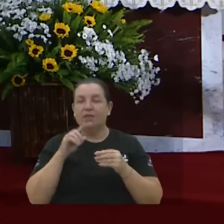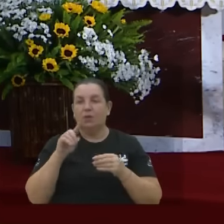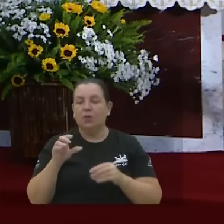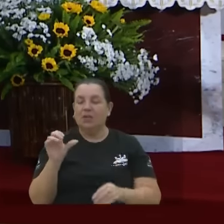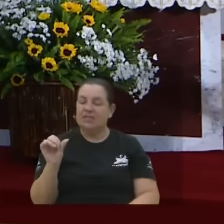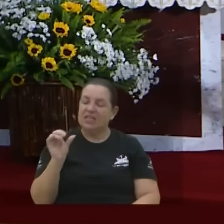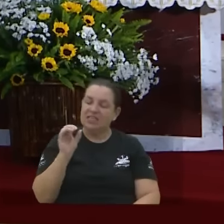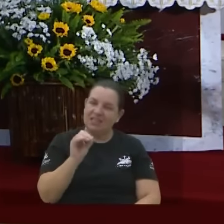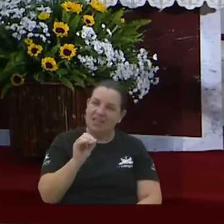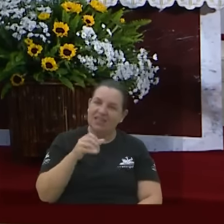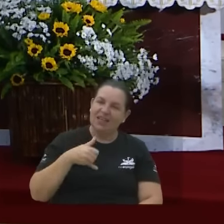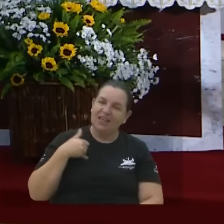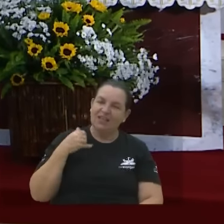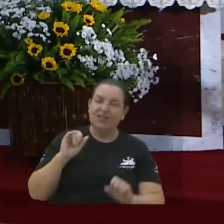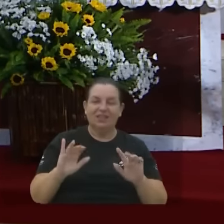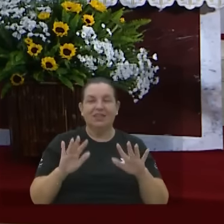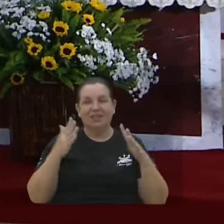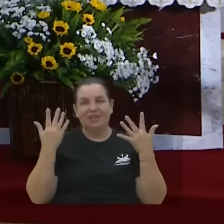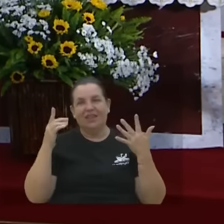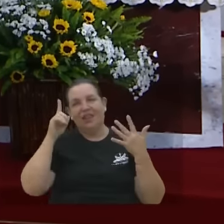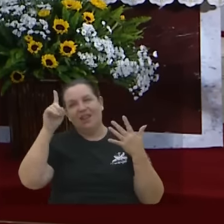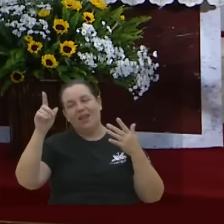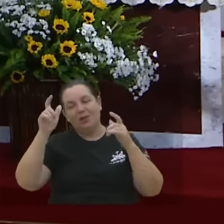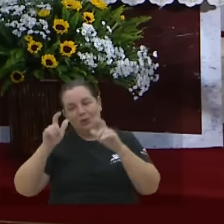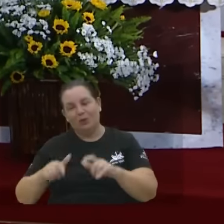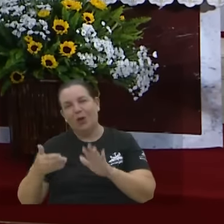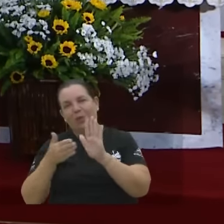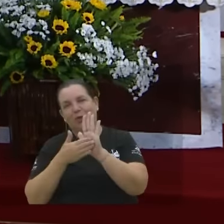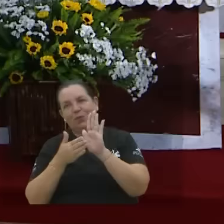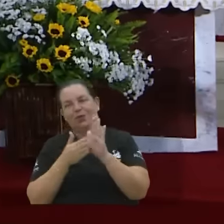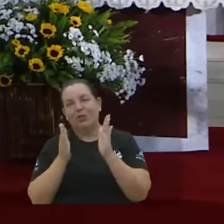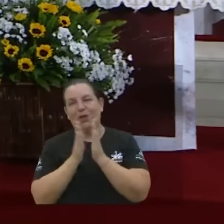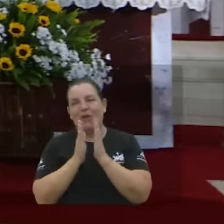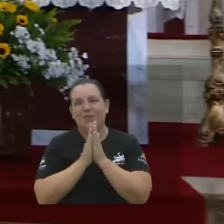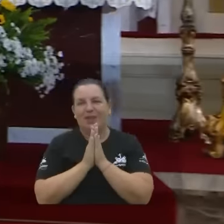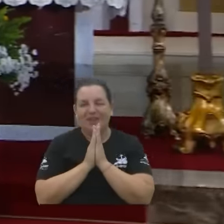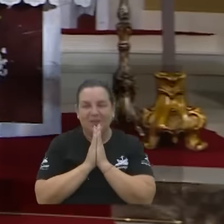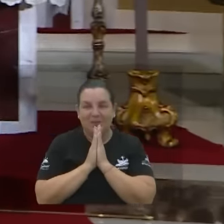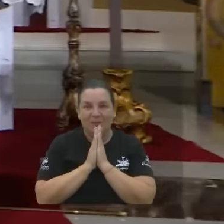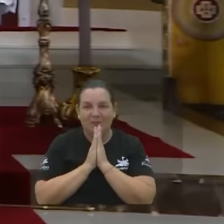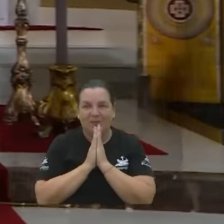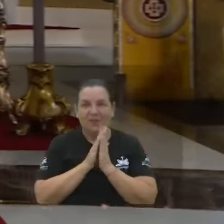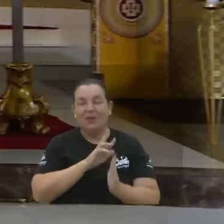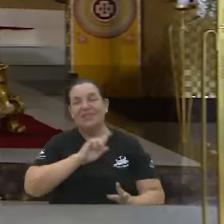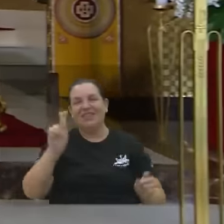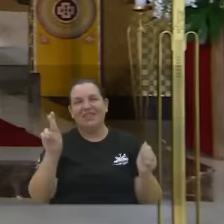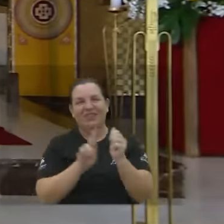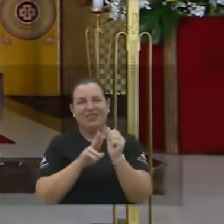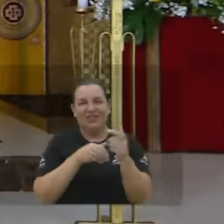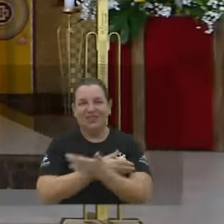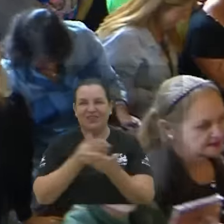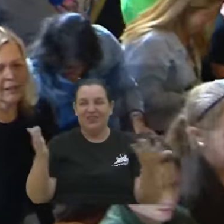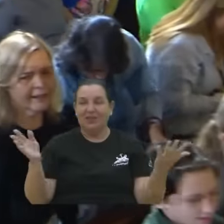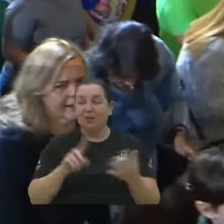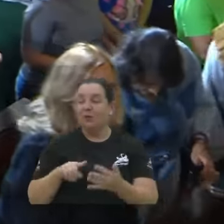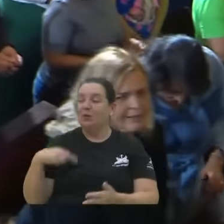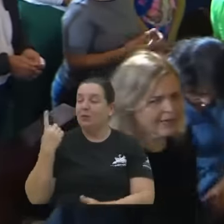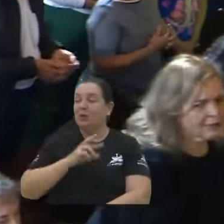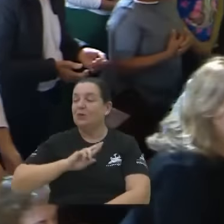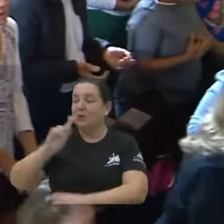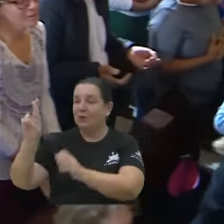sessentão, nós celebrarmos na terra prometida. Amém. O Senhor esteja convosco.